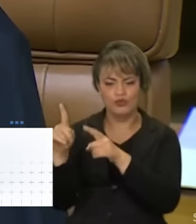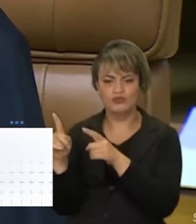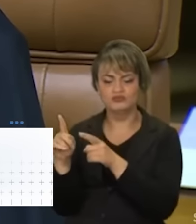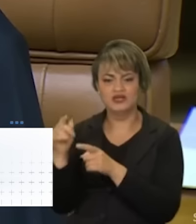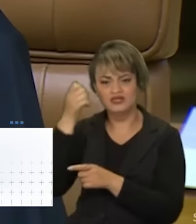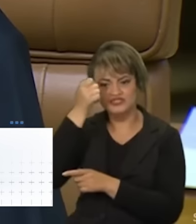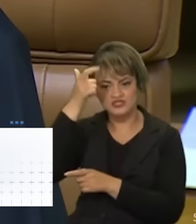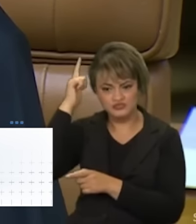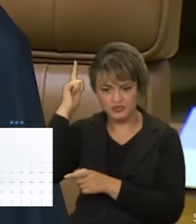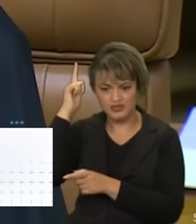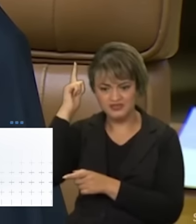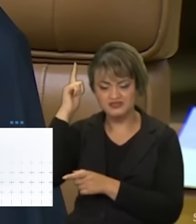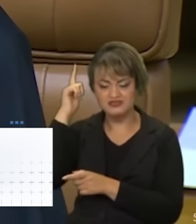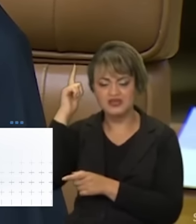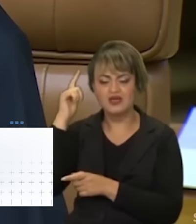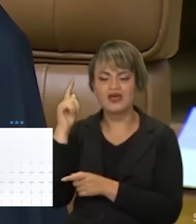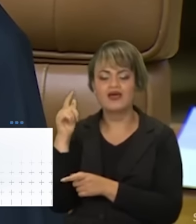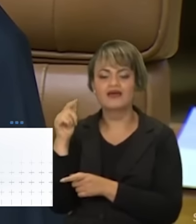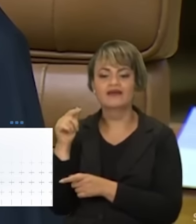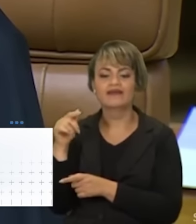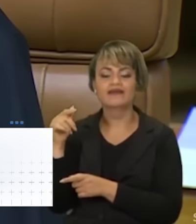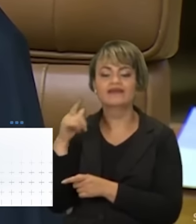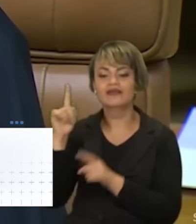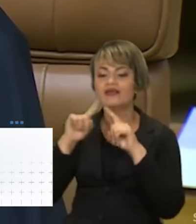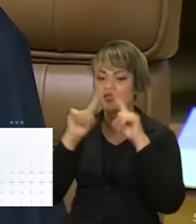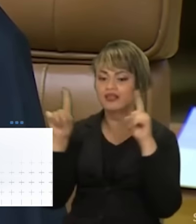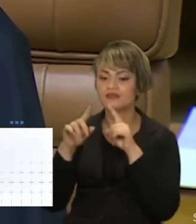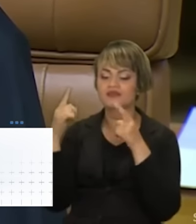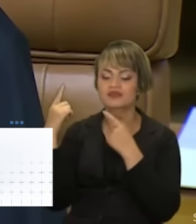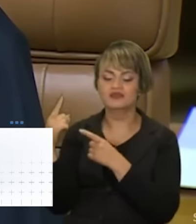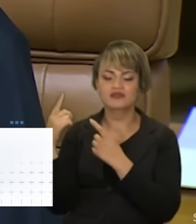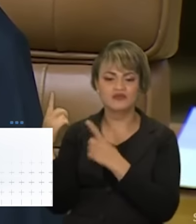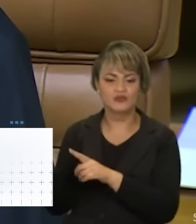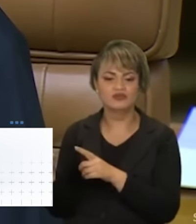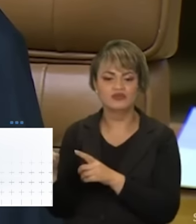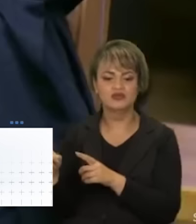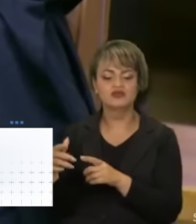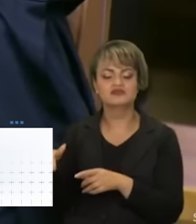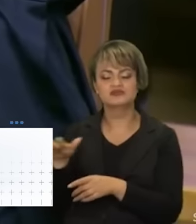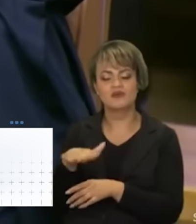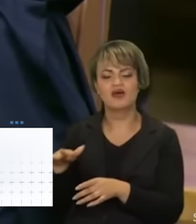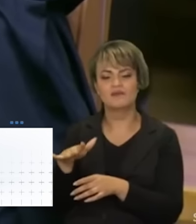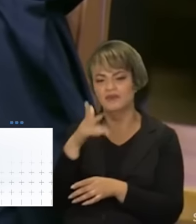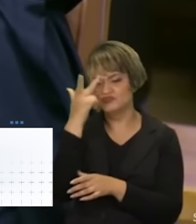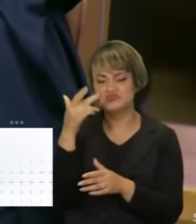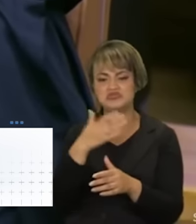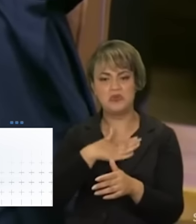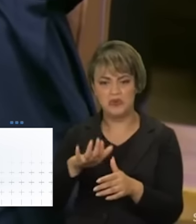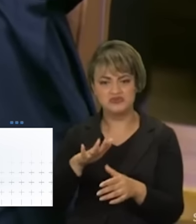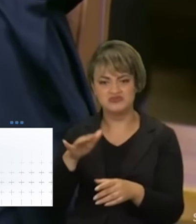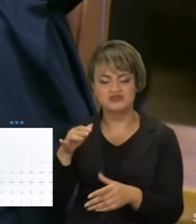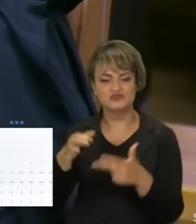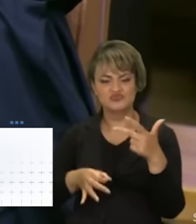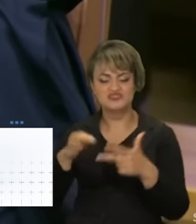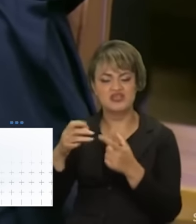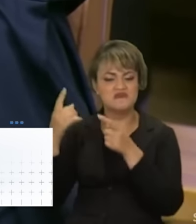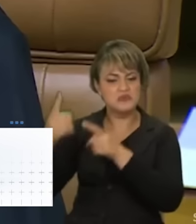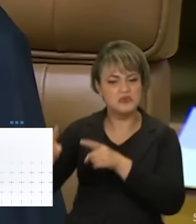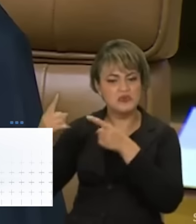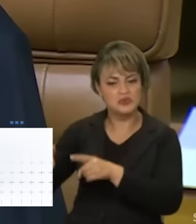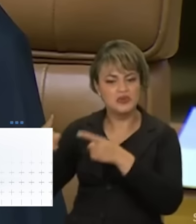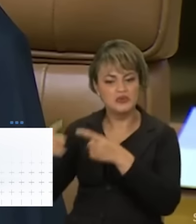na sua grande maioria, parte de setores que buscam enfraquecer a atuação do judiciário e, em última análise, fragilizar